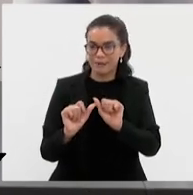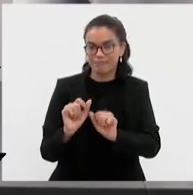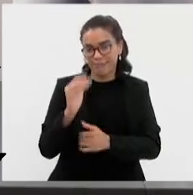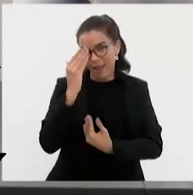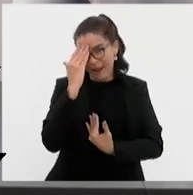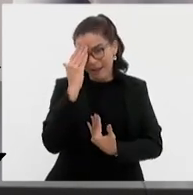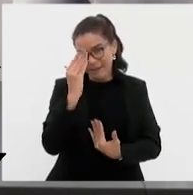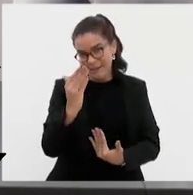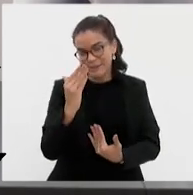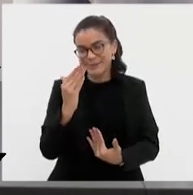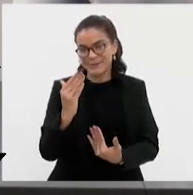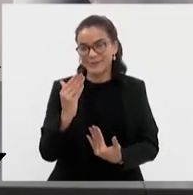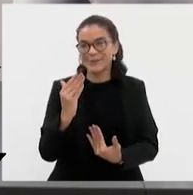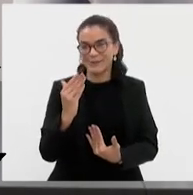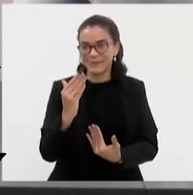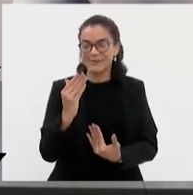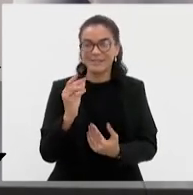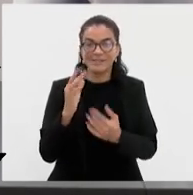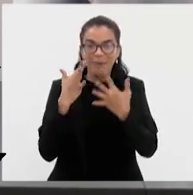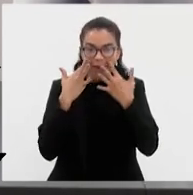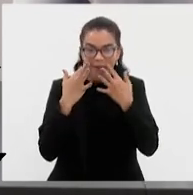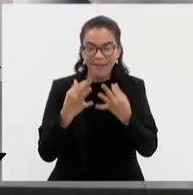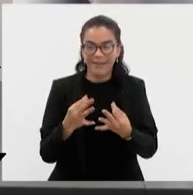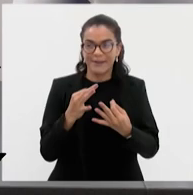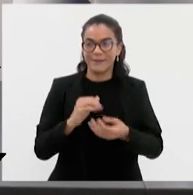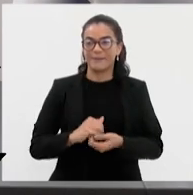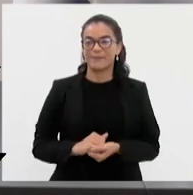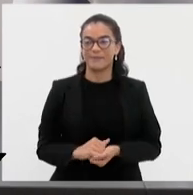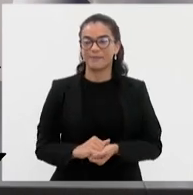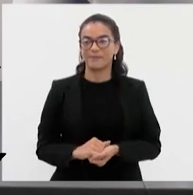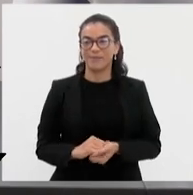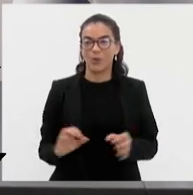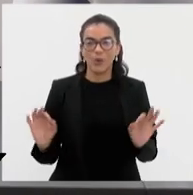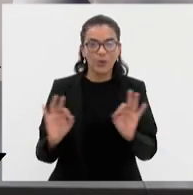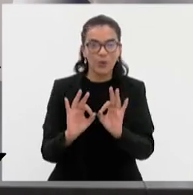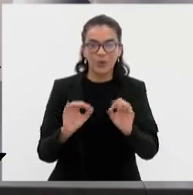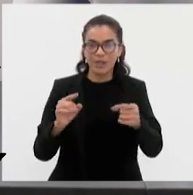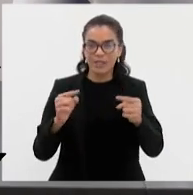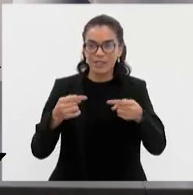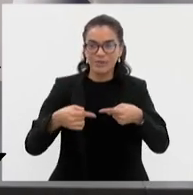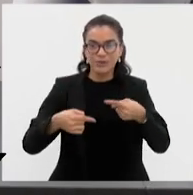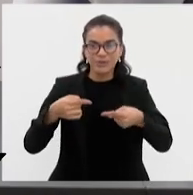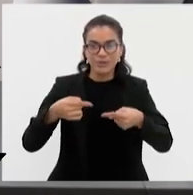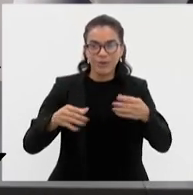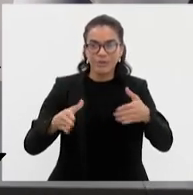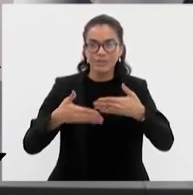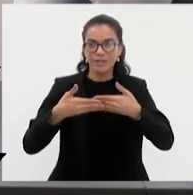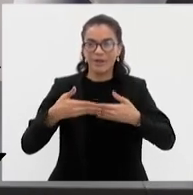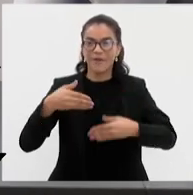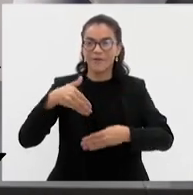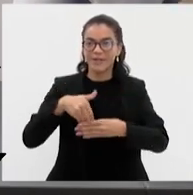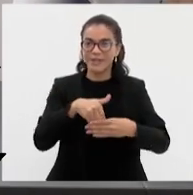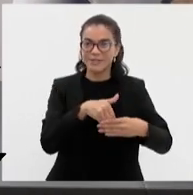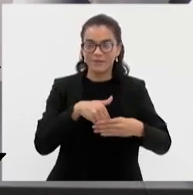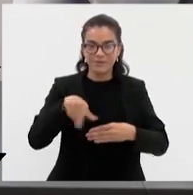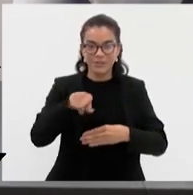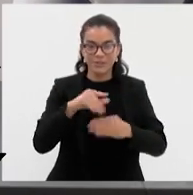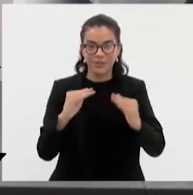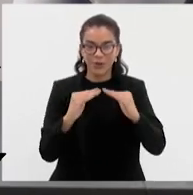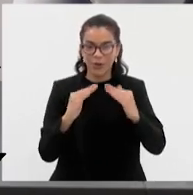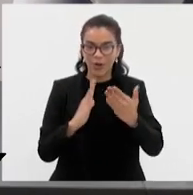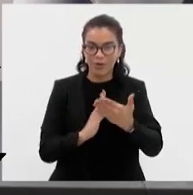Agradeço a Vossa Excelência, sempre atenta. Não havendo o que queira discutir, encerrada a discussão, em votação, os senhores que